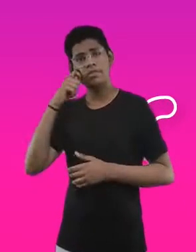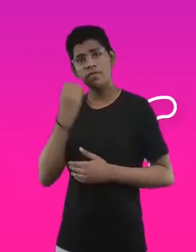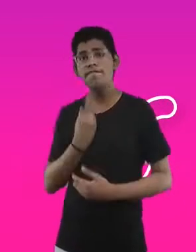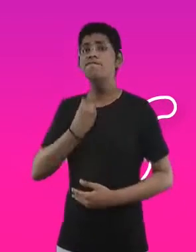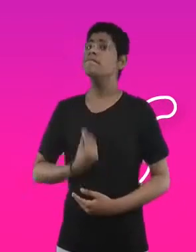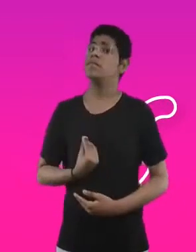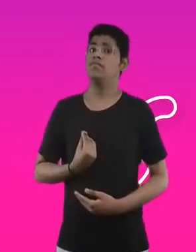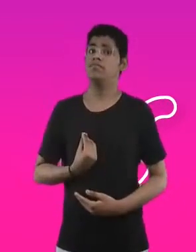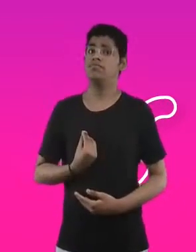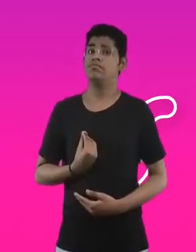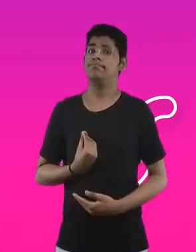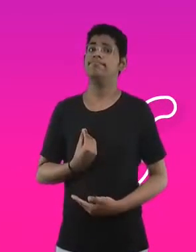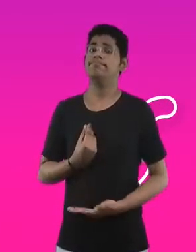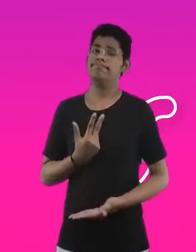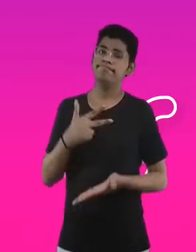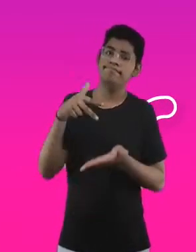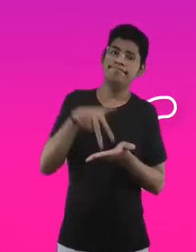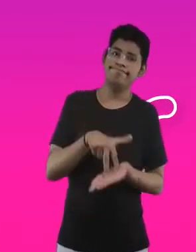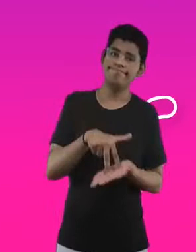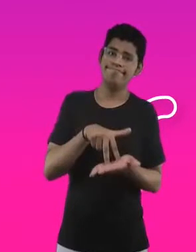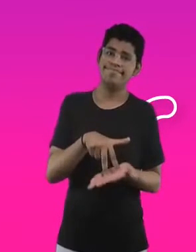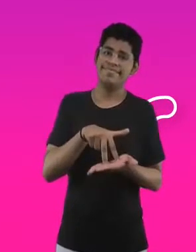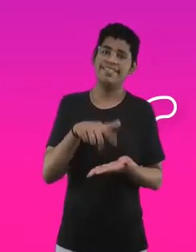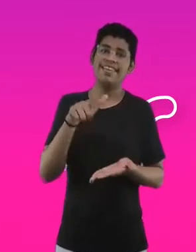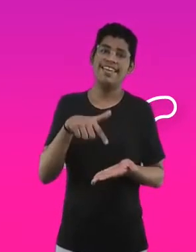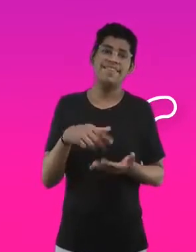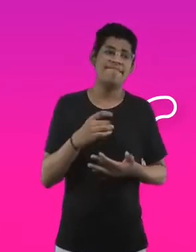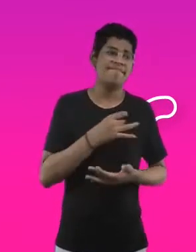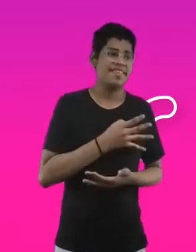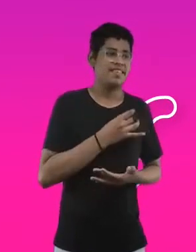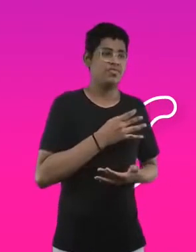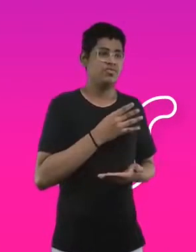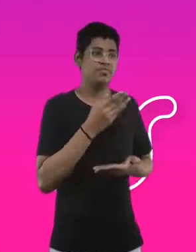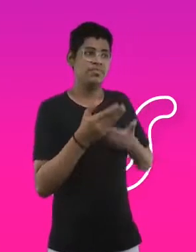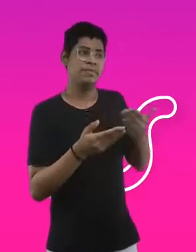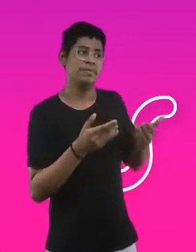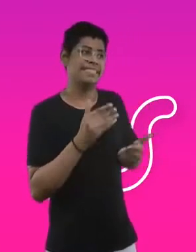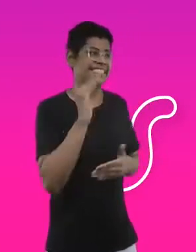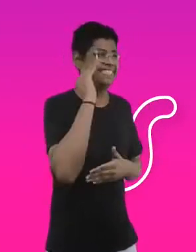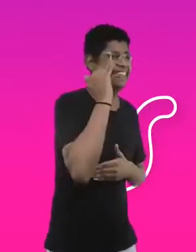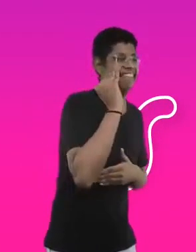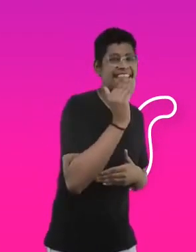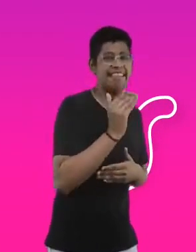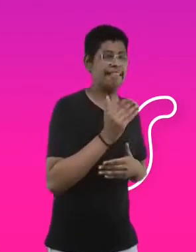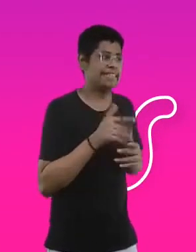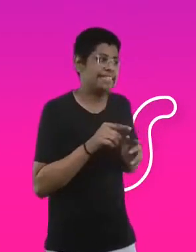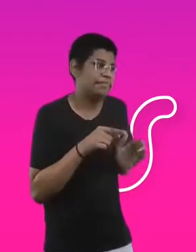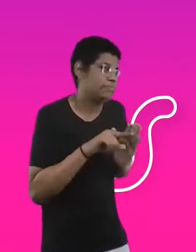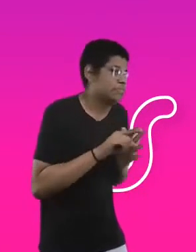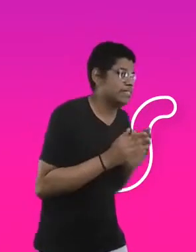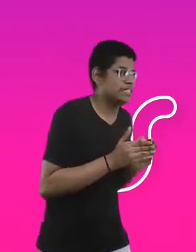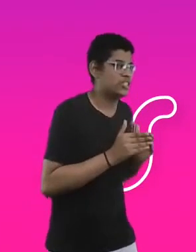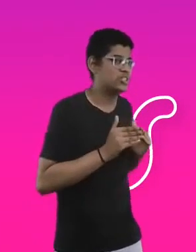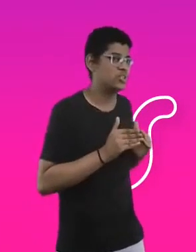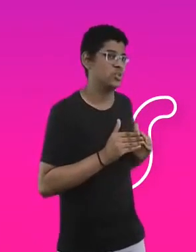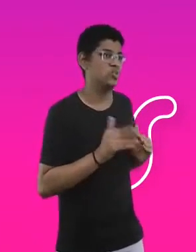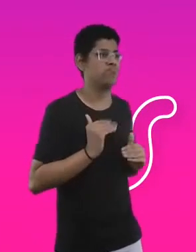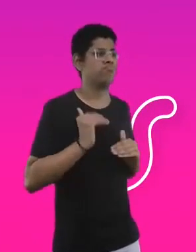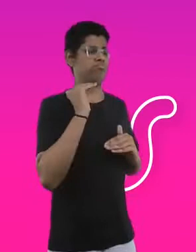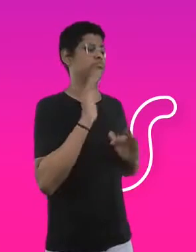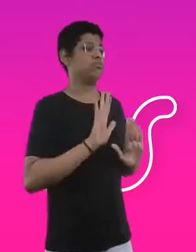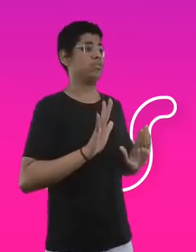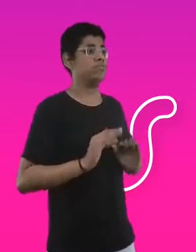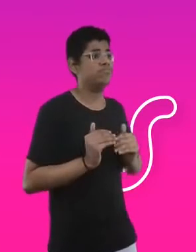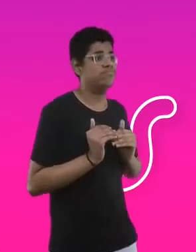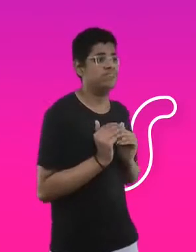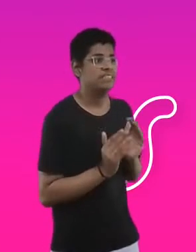e, enfim, aquele medo de ser mal interpretado, ou de parecer inconveniente, ou de parecer arrogante demais, ou qualquer outro julgamento que se possa